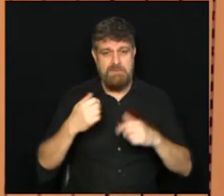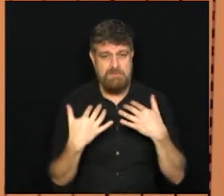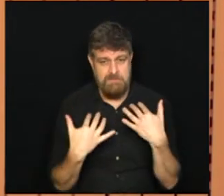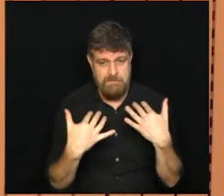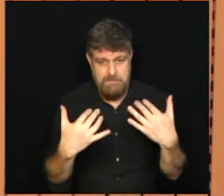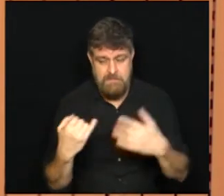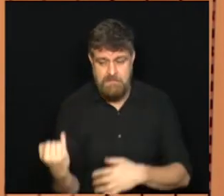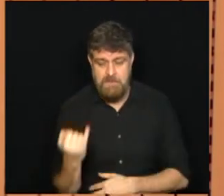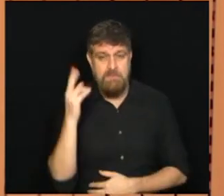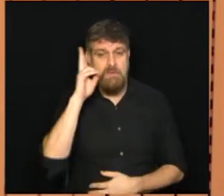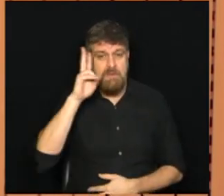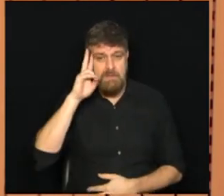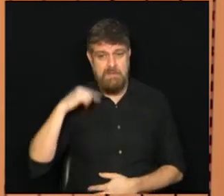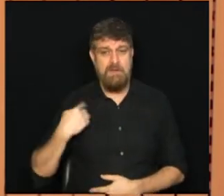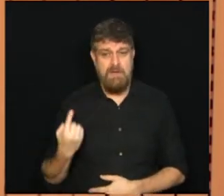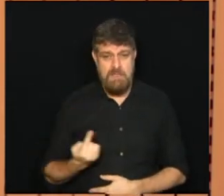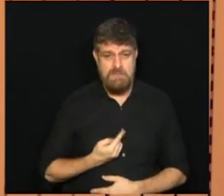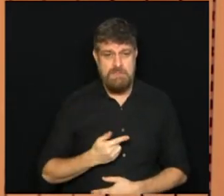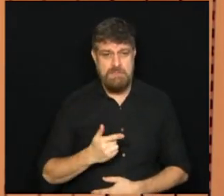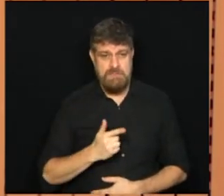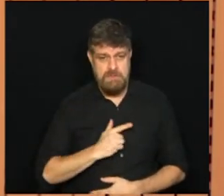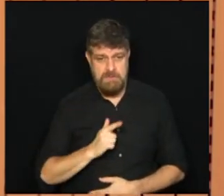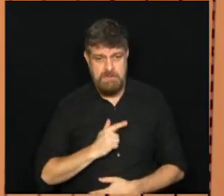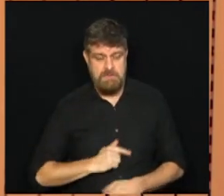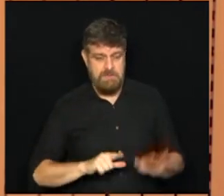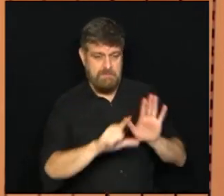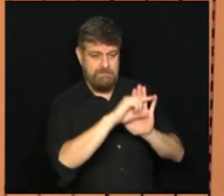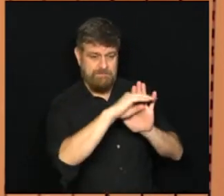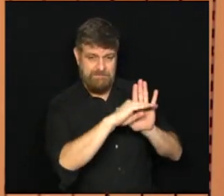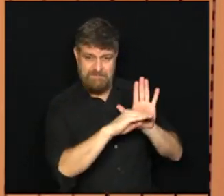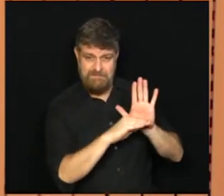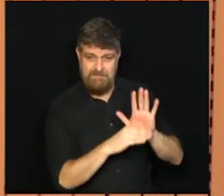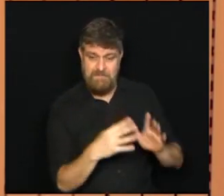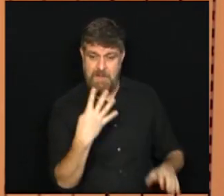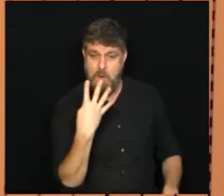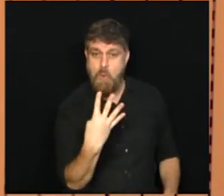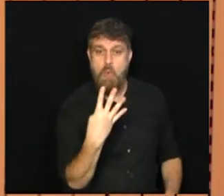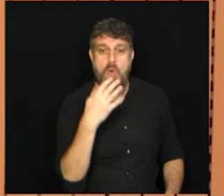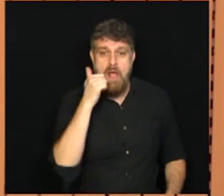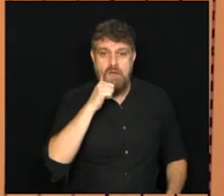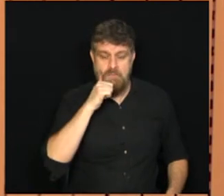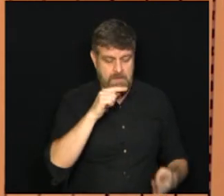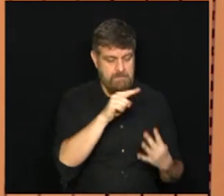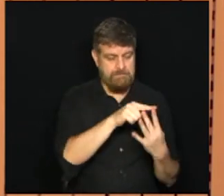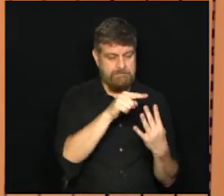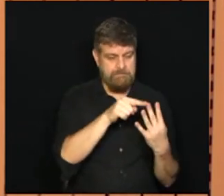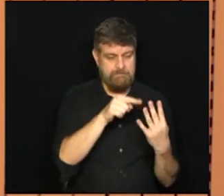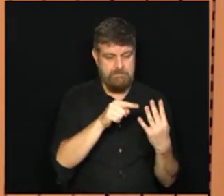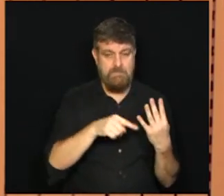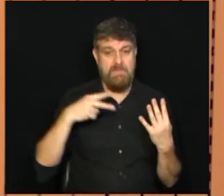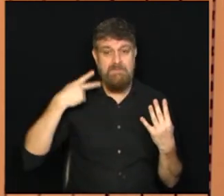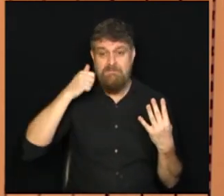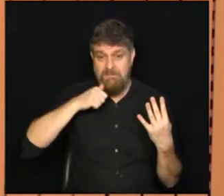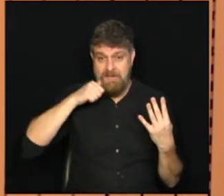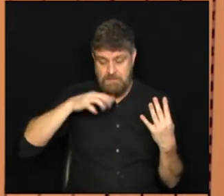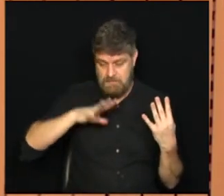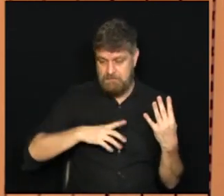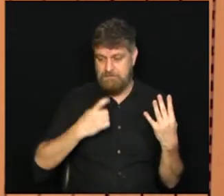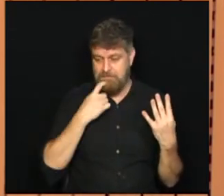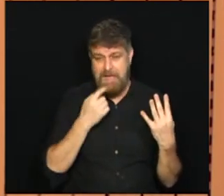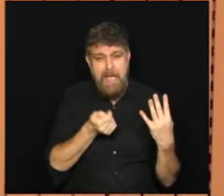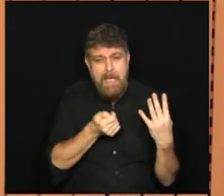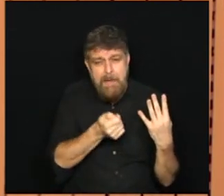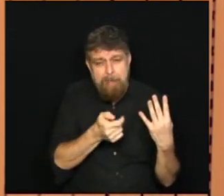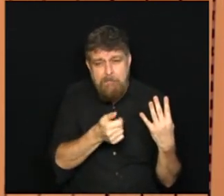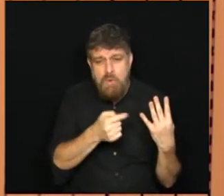gente lembrar que a gente tem uma legislatura com 4 mulheres, isso é um recorde para a cidade de Campinas, mas isso ainda é muito pouco para